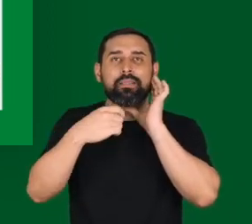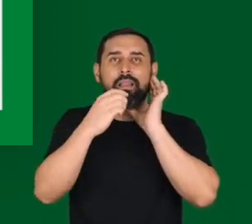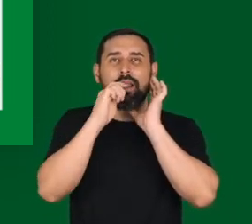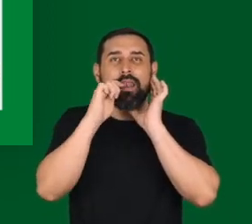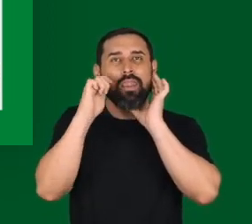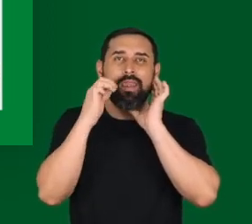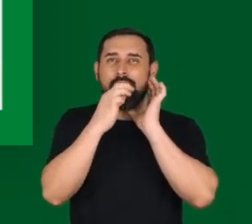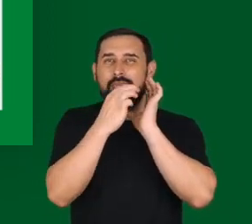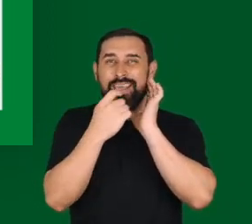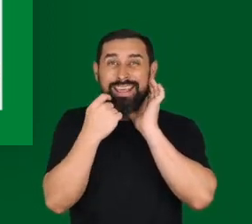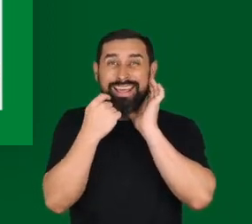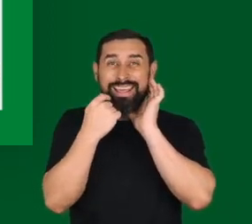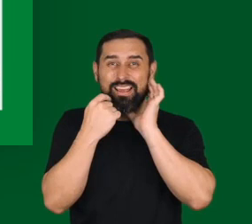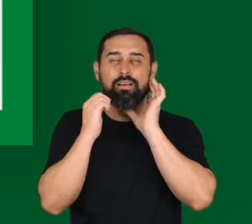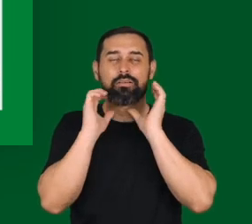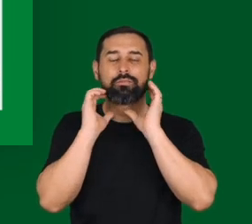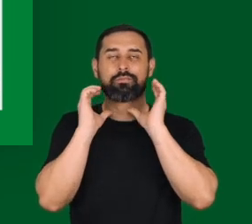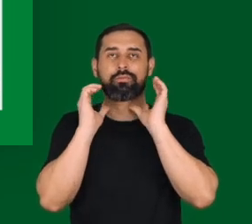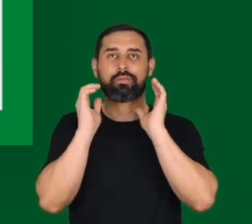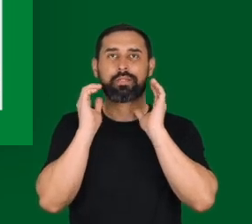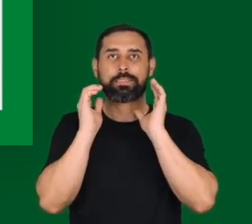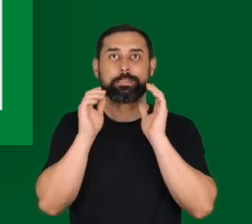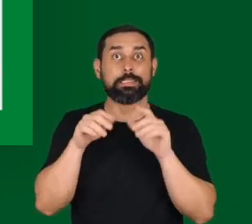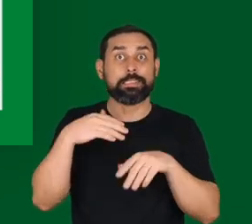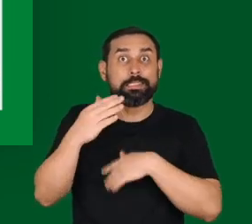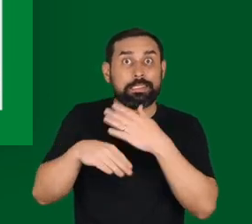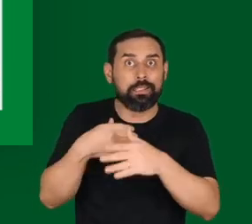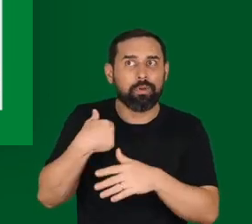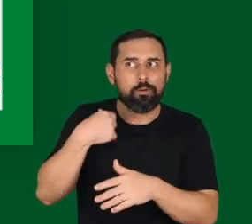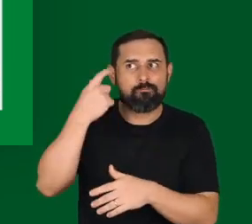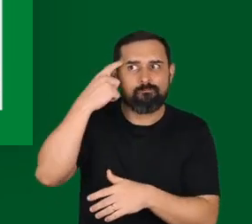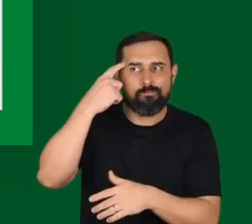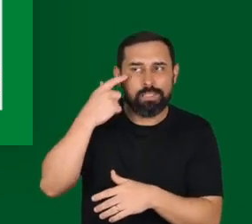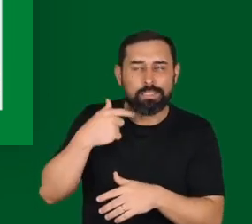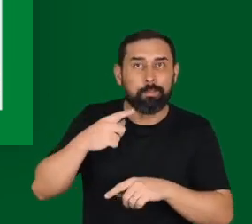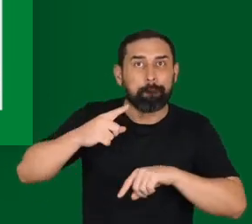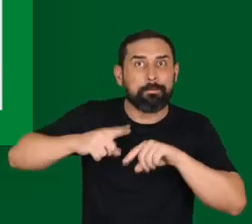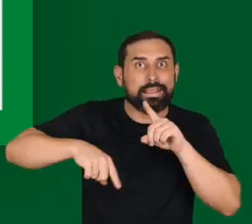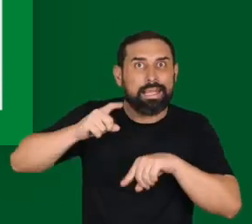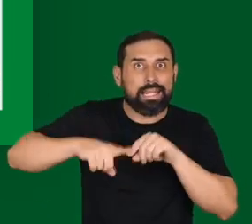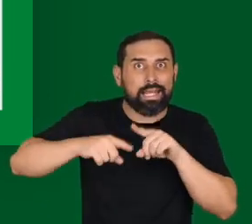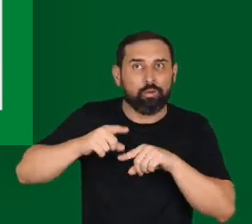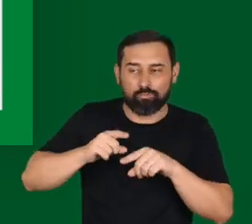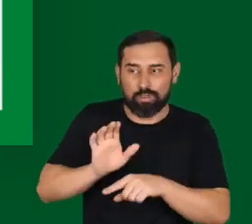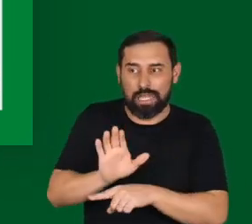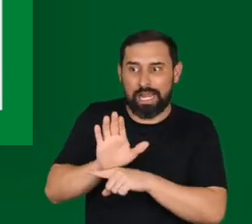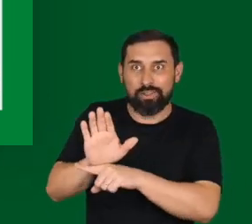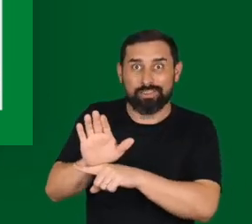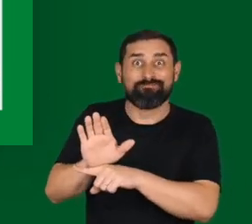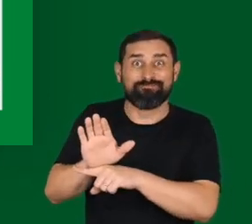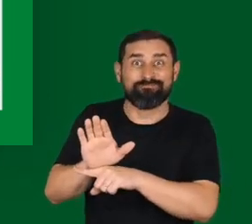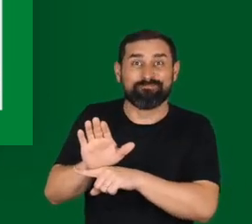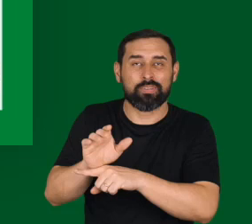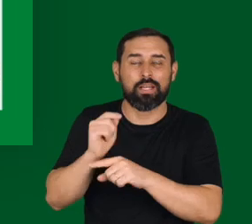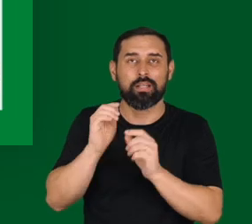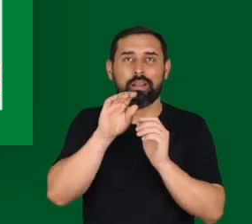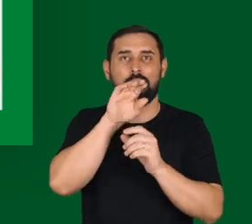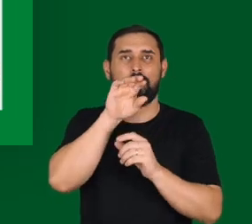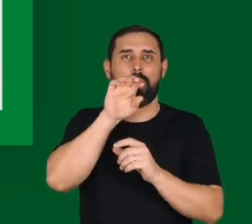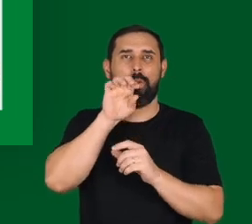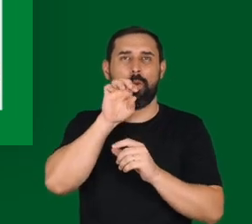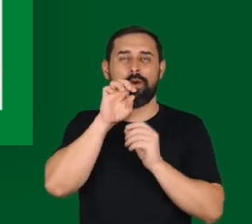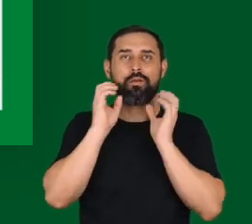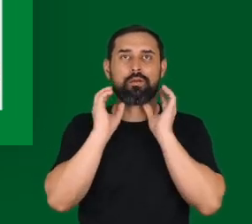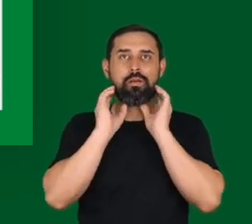língua, evitar a queda da base da língua, e eu já tenho que pensar ali em utilização de algum dispositivo, porque eu não vou conseguir